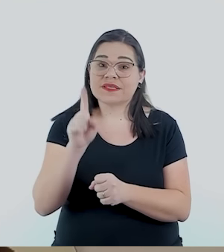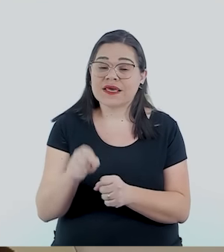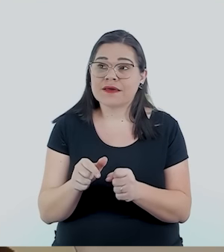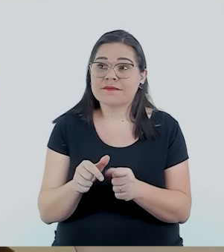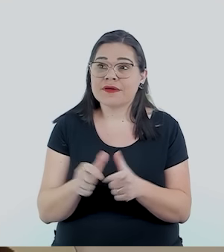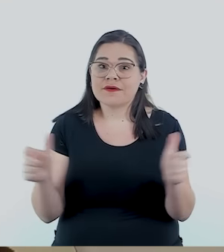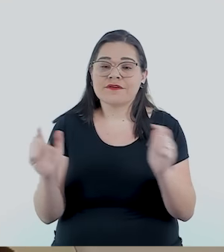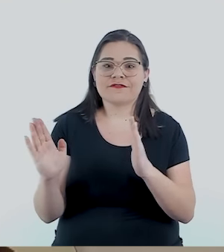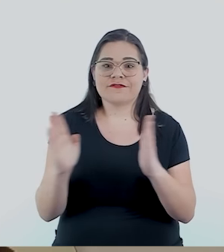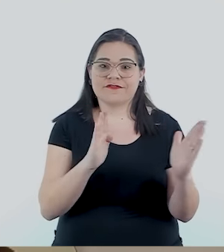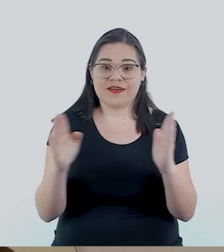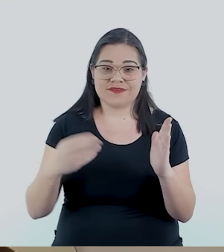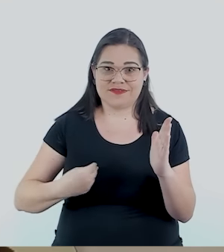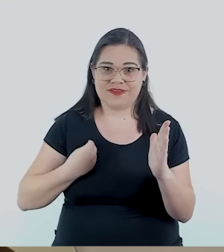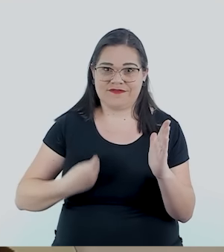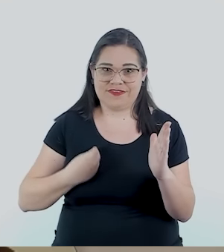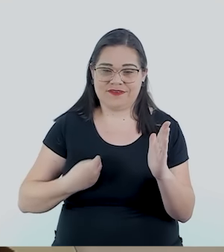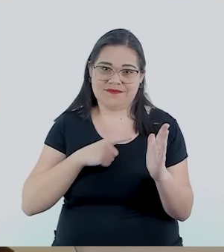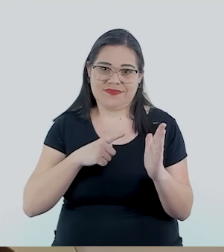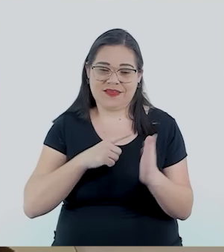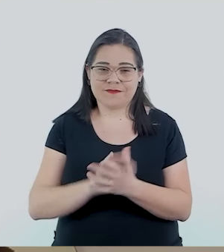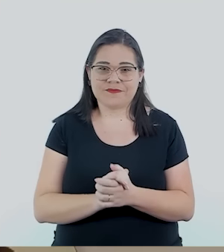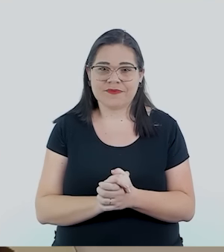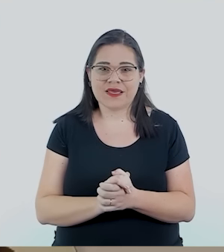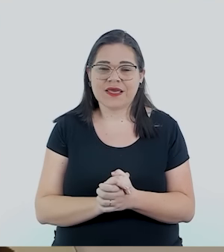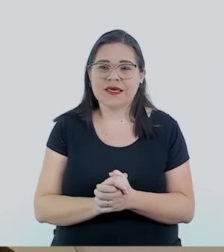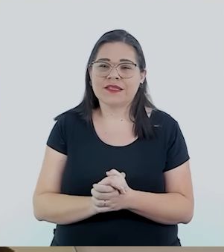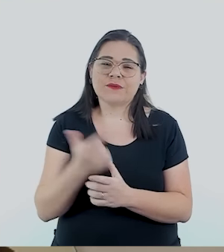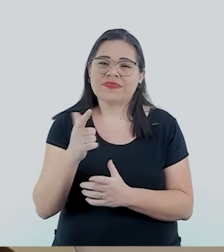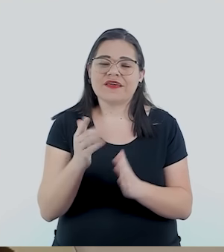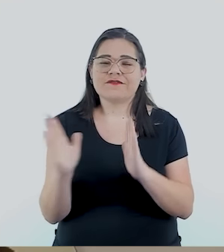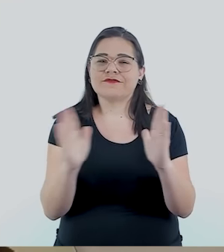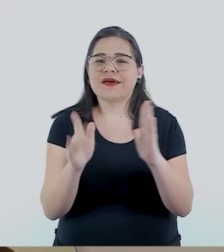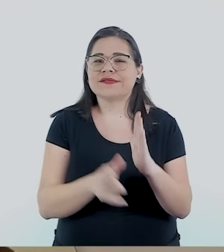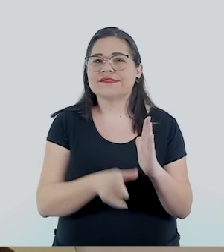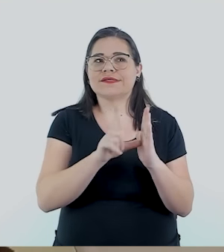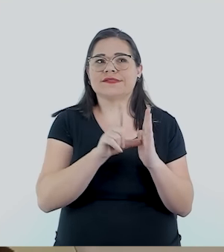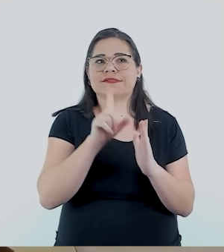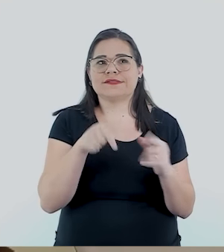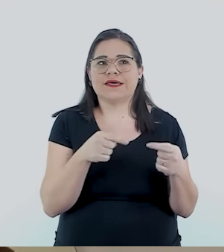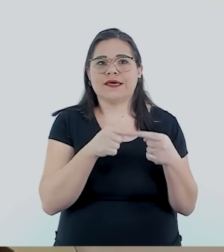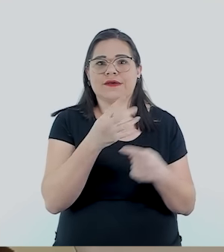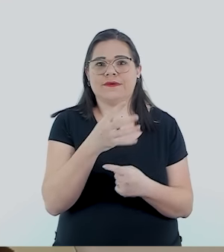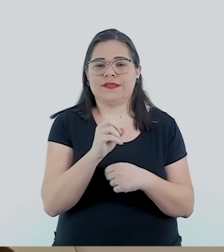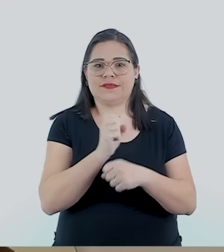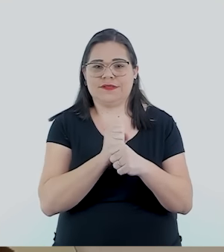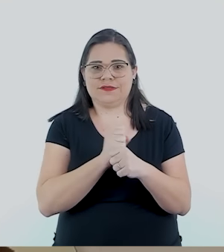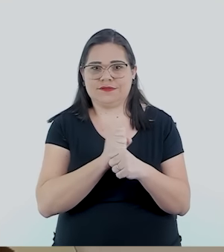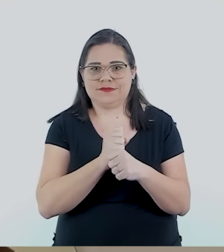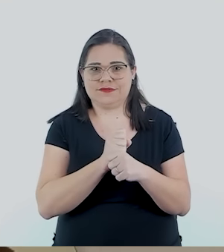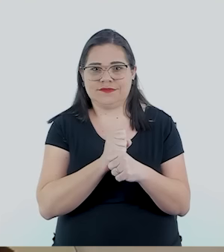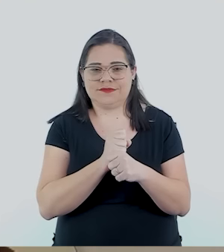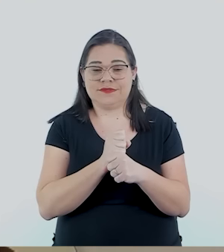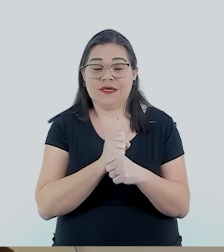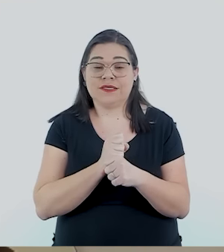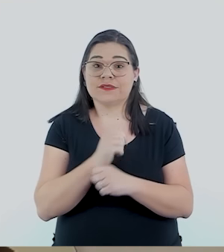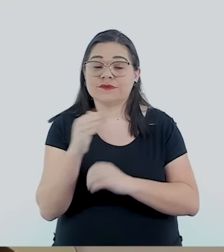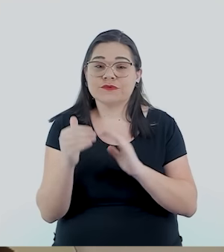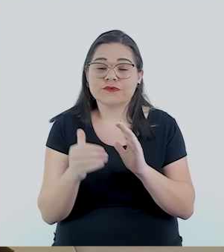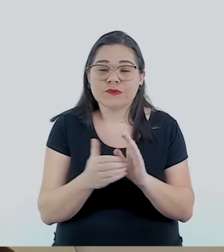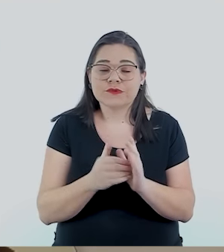maior fase de vida que a gente vai viver a gente não tem nenhuma fase anterior que são 40 anos então tem todo um capital que